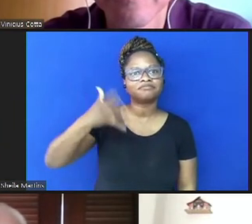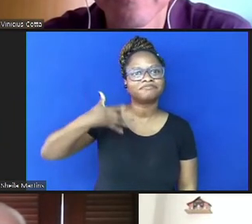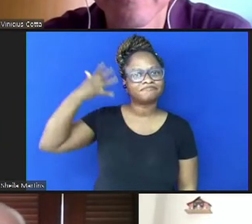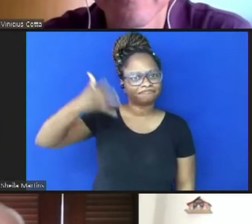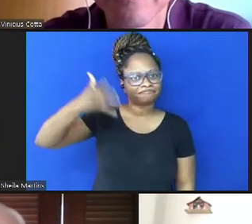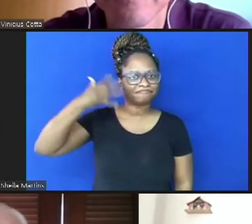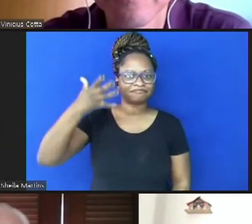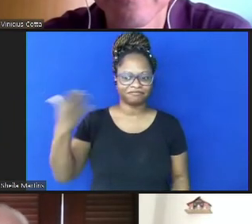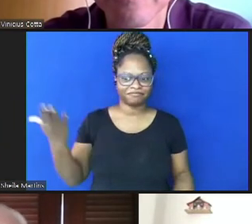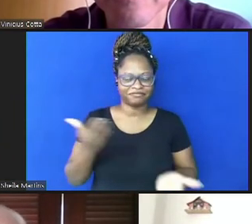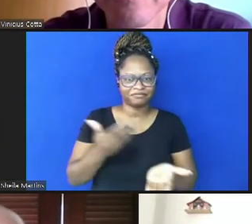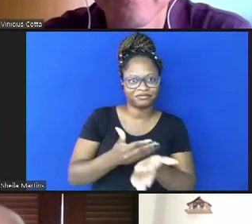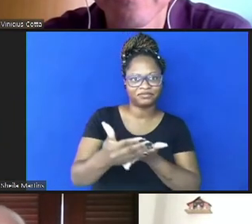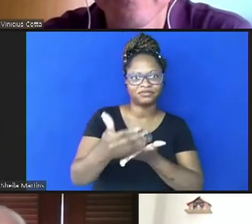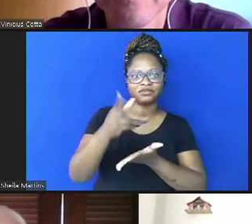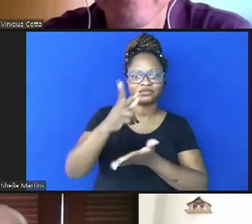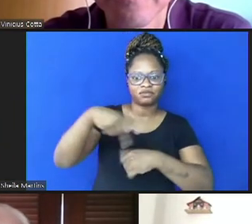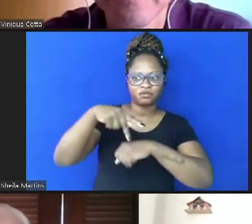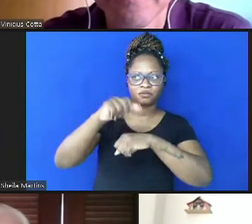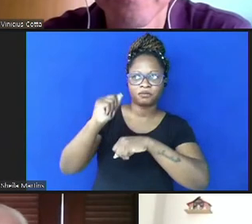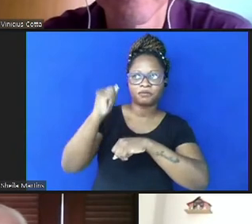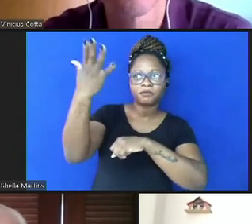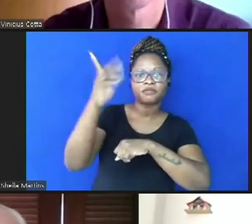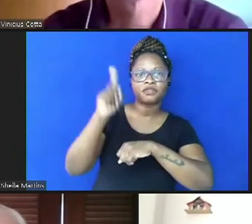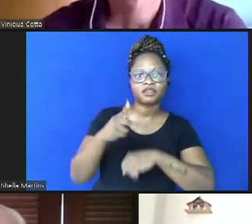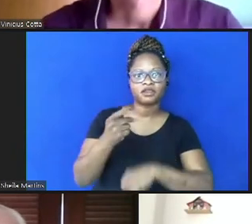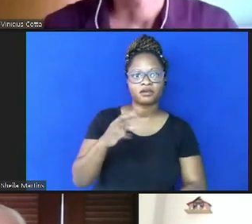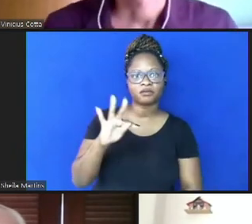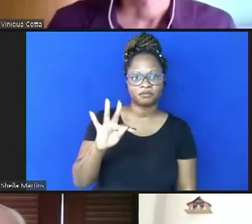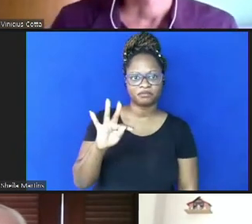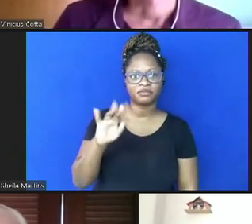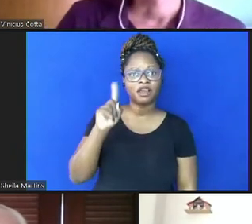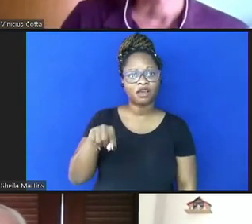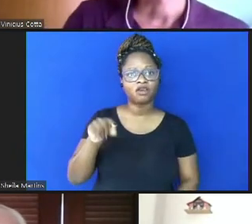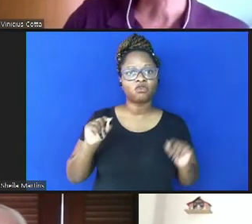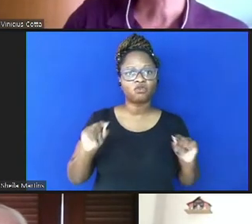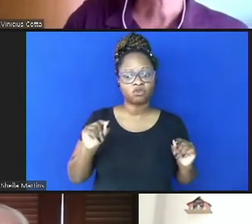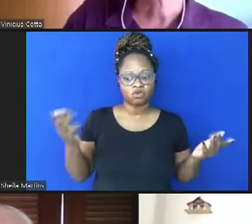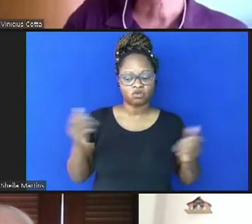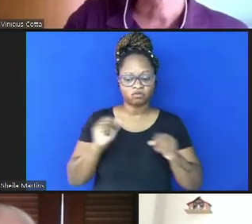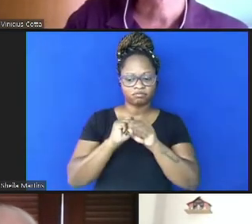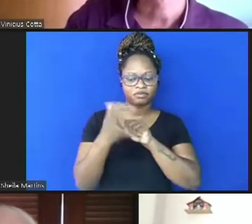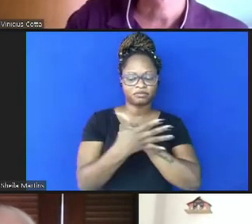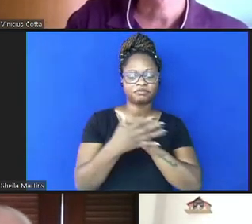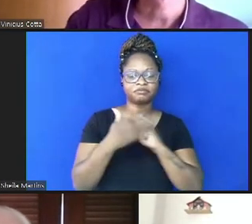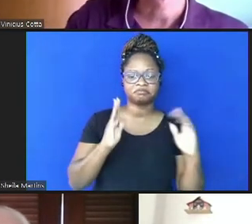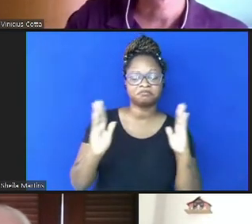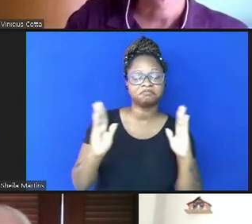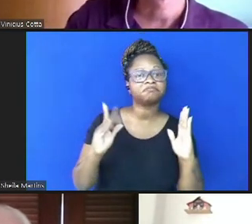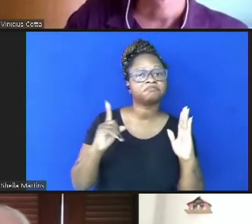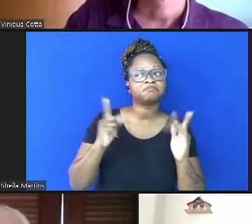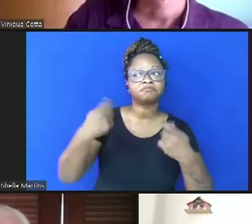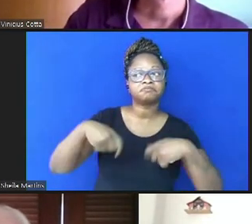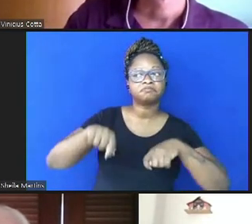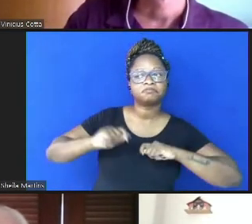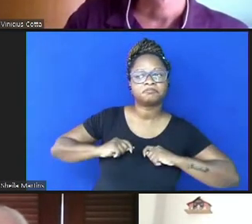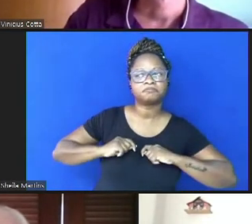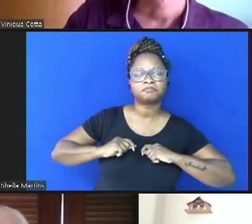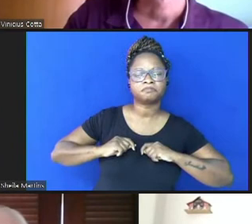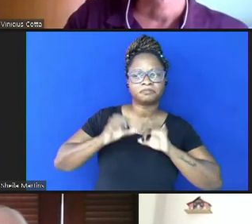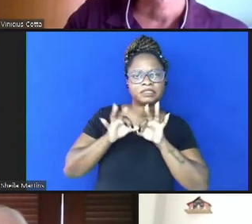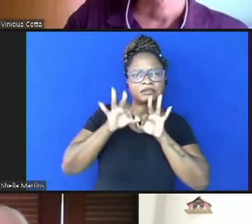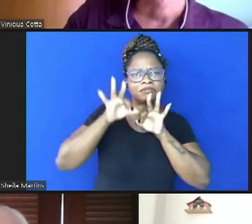desse ano internacional do Print, né? Essa pandemia nos trouxe essa distância,